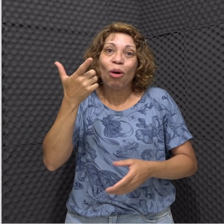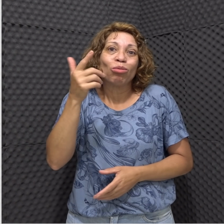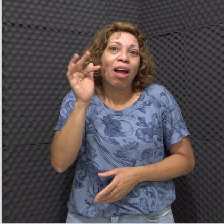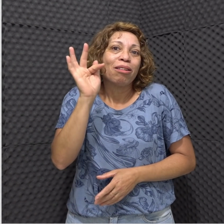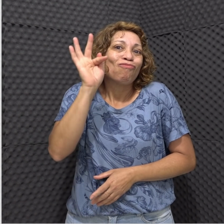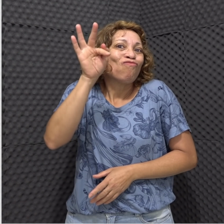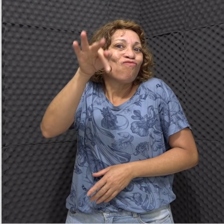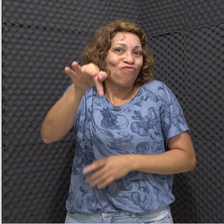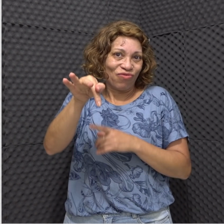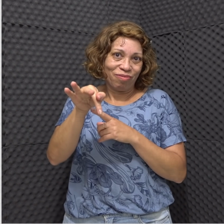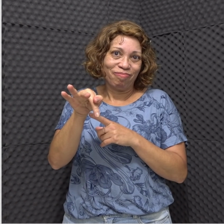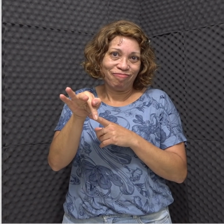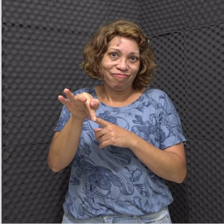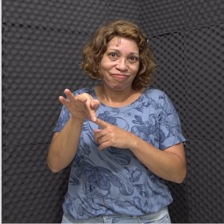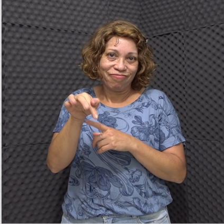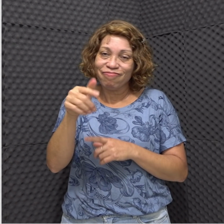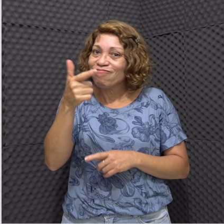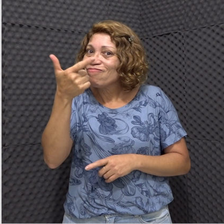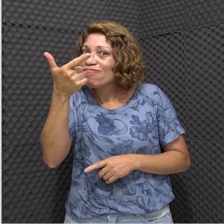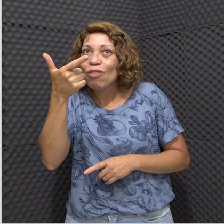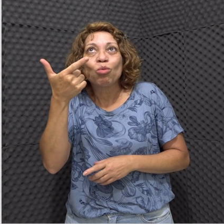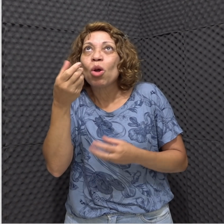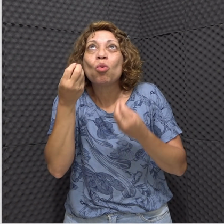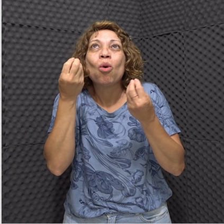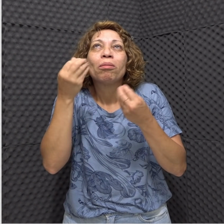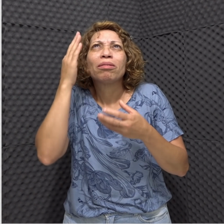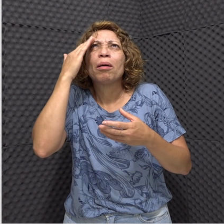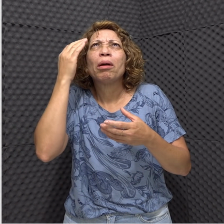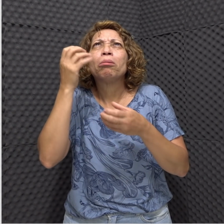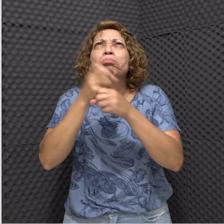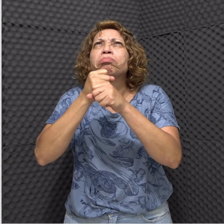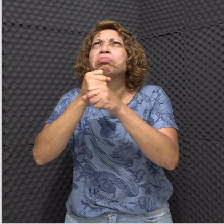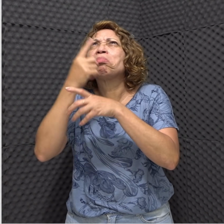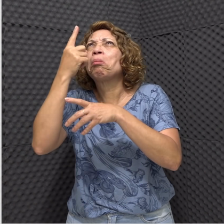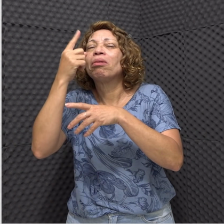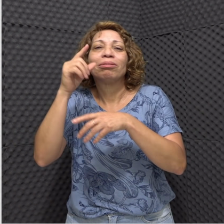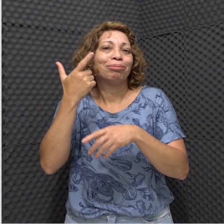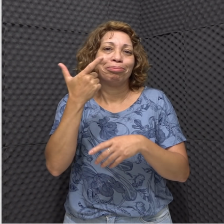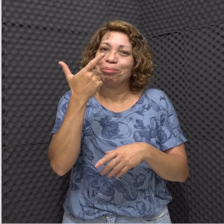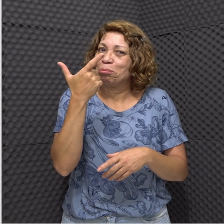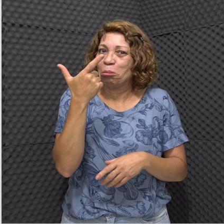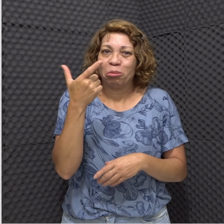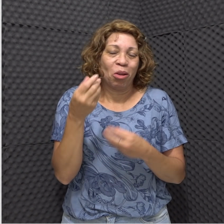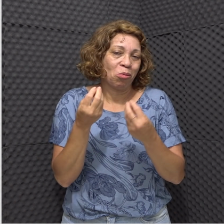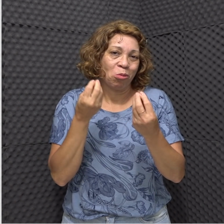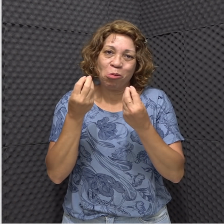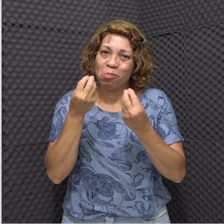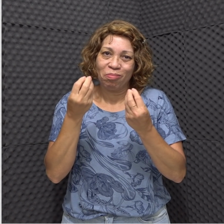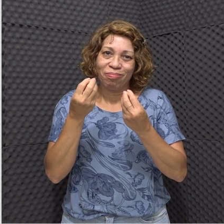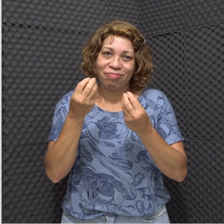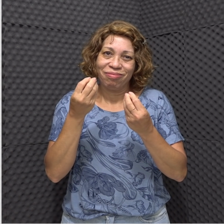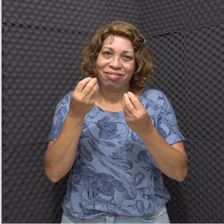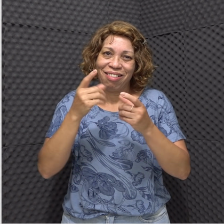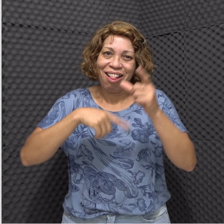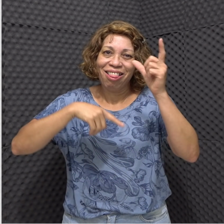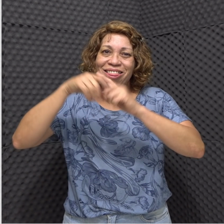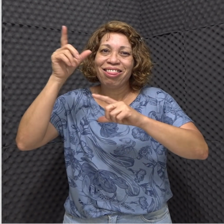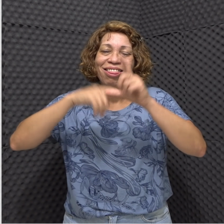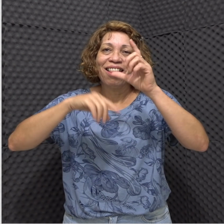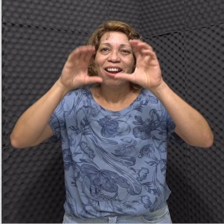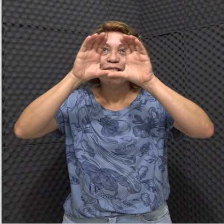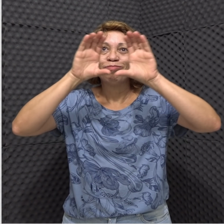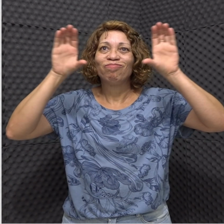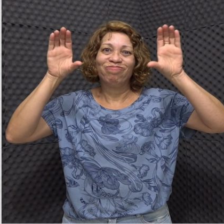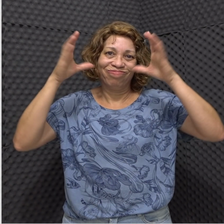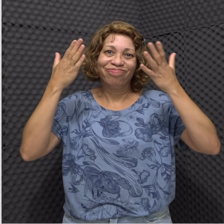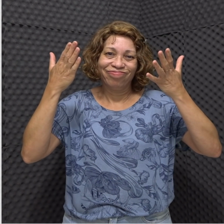que é infinito. Não tem como saber ao certo quantas estrelas existem no universo, portanto, pelo menos hoje, seria impossível de contar todas.